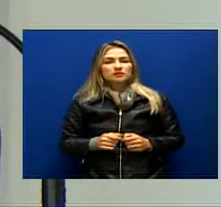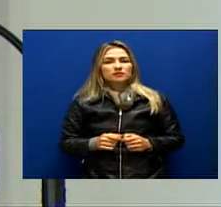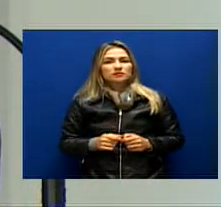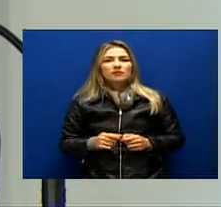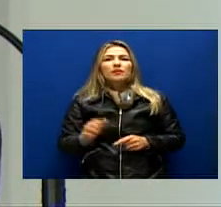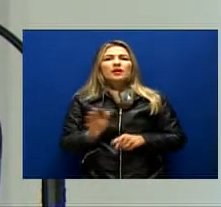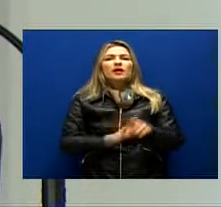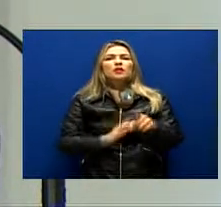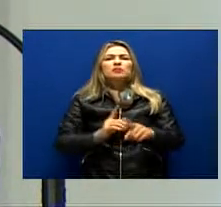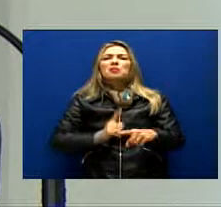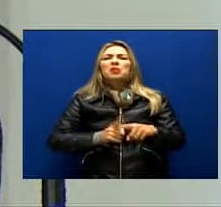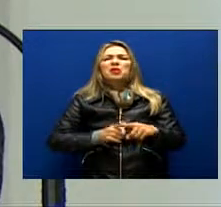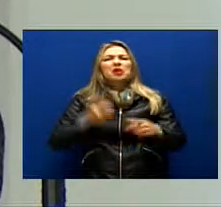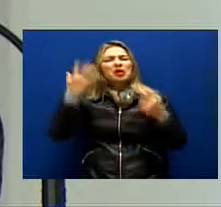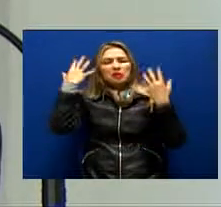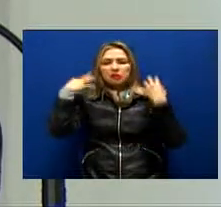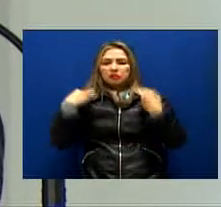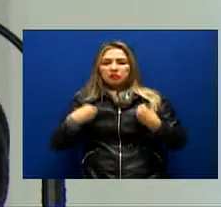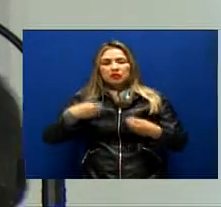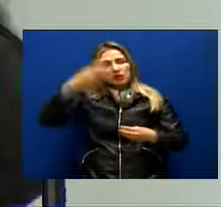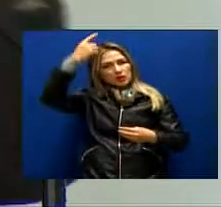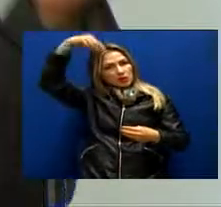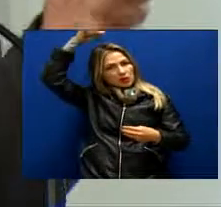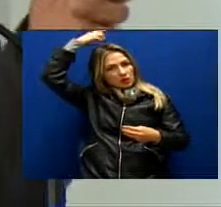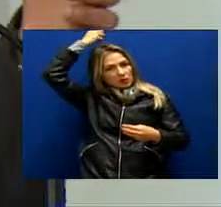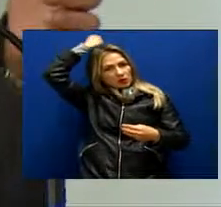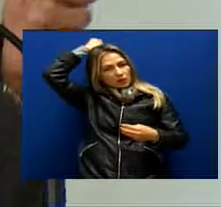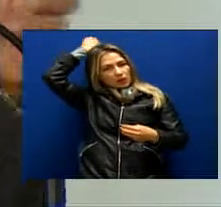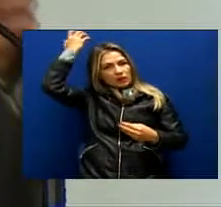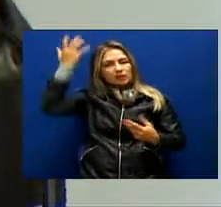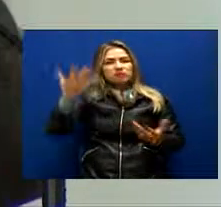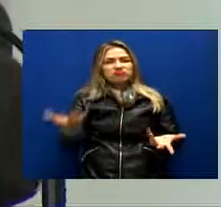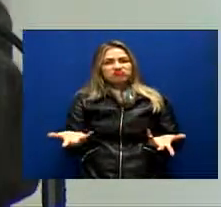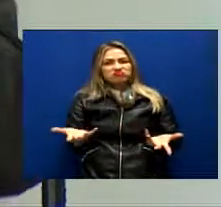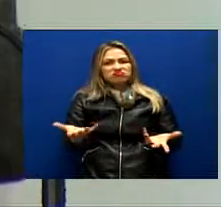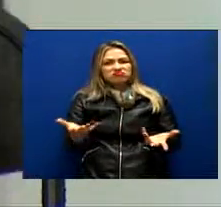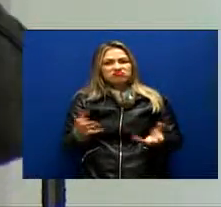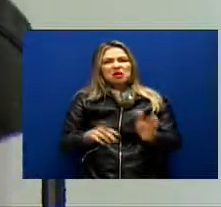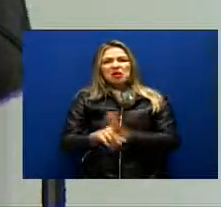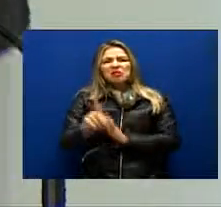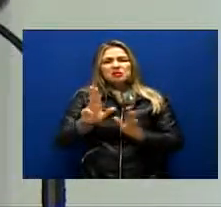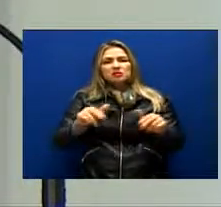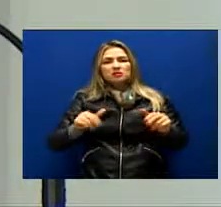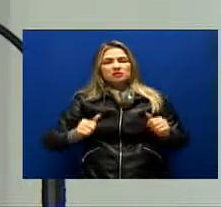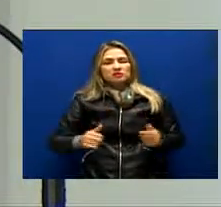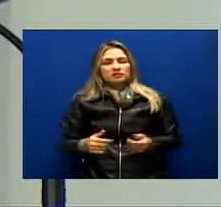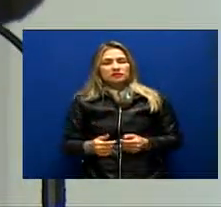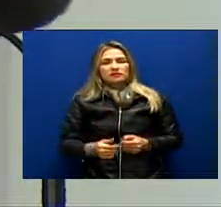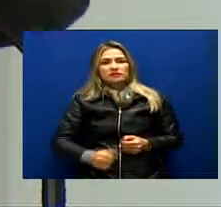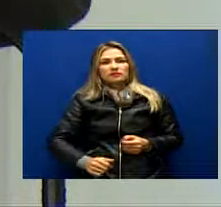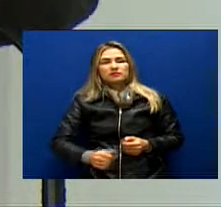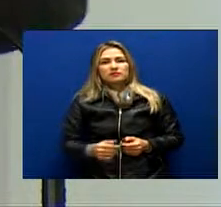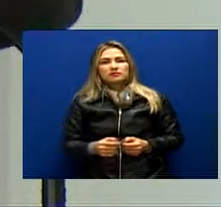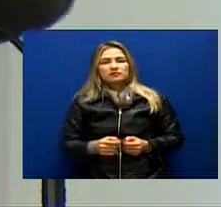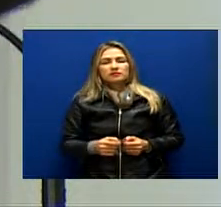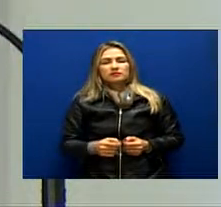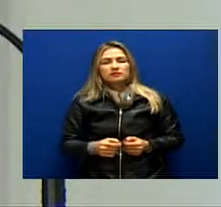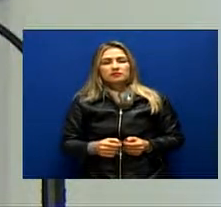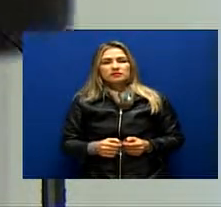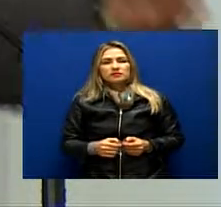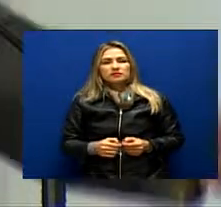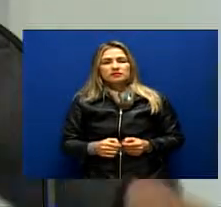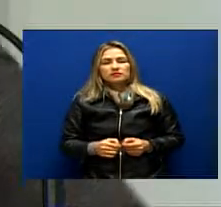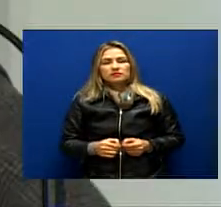por que você usa coque, isso não é coisa de homem, isso é de mulher. Então, será que vai fazer